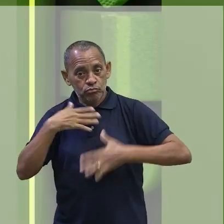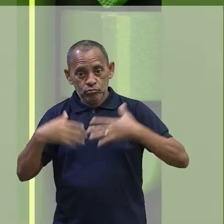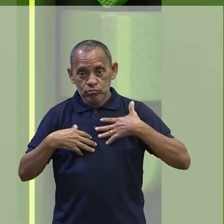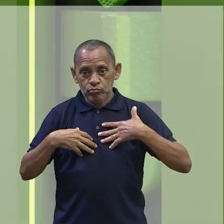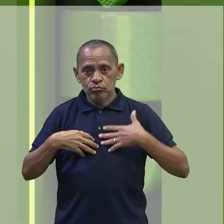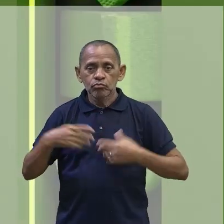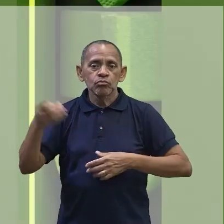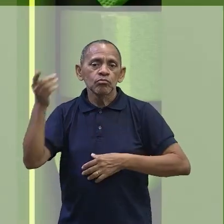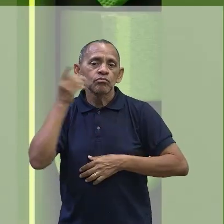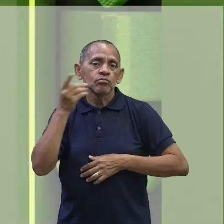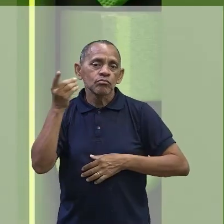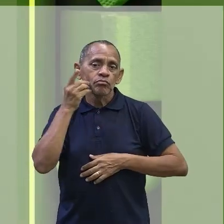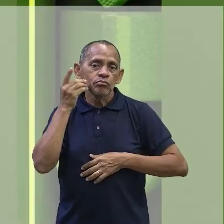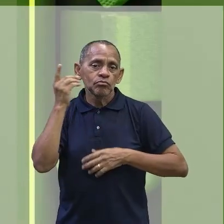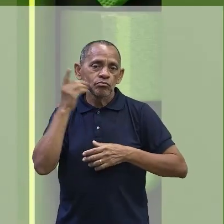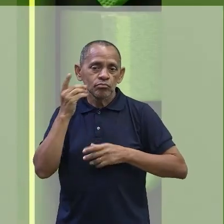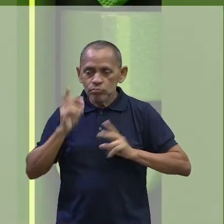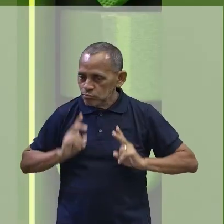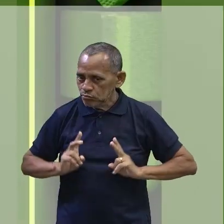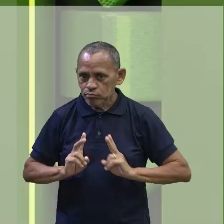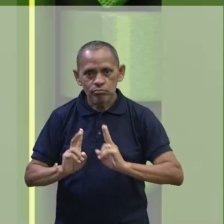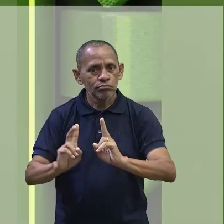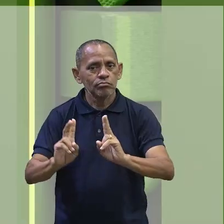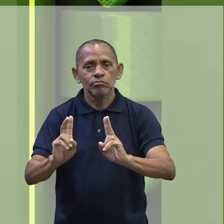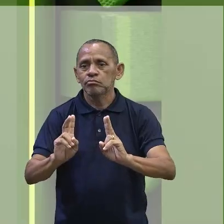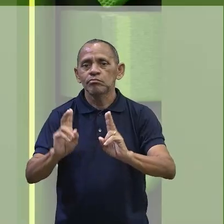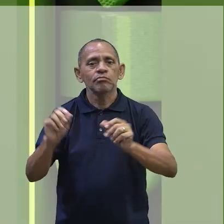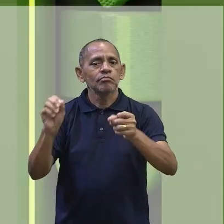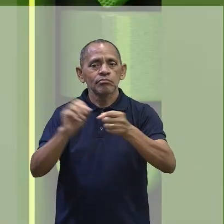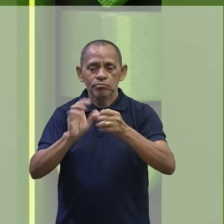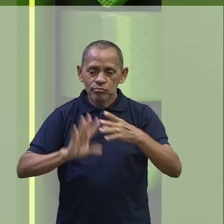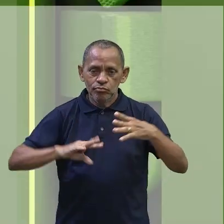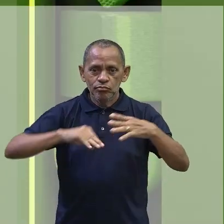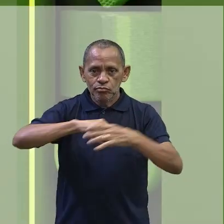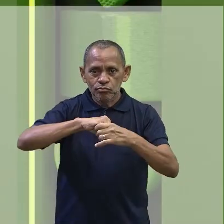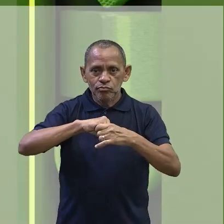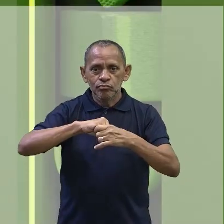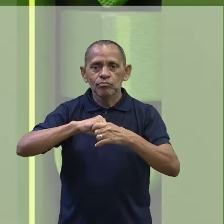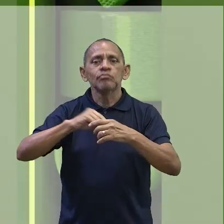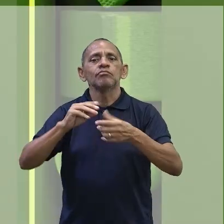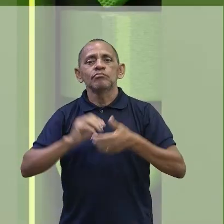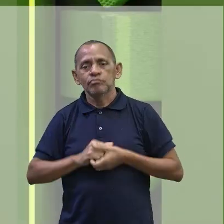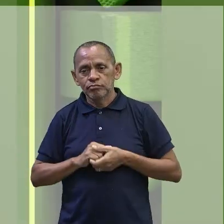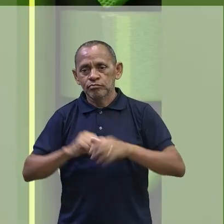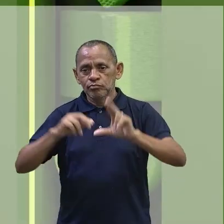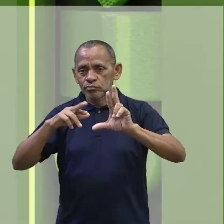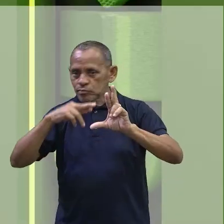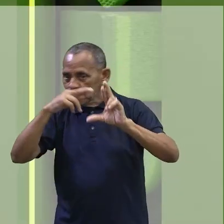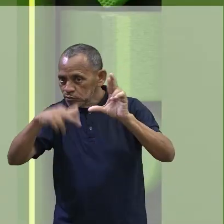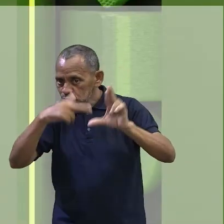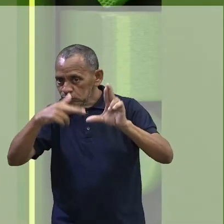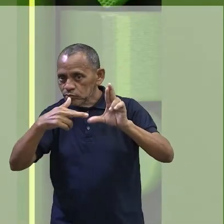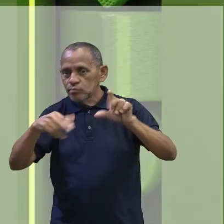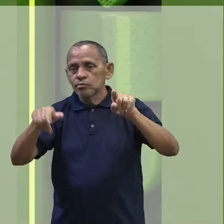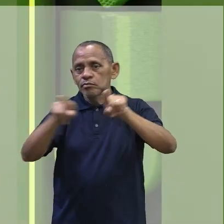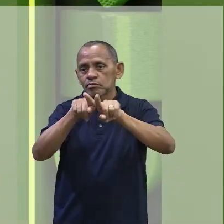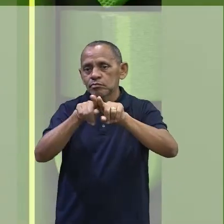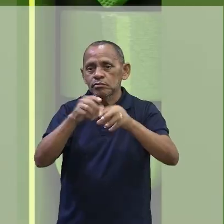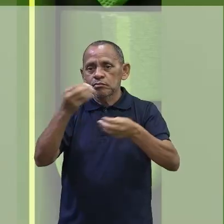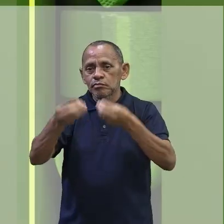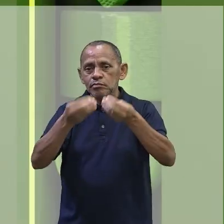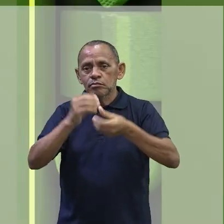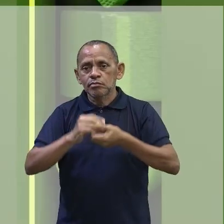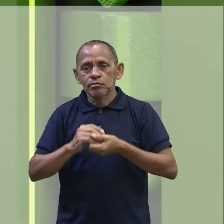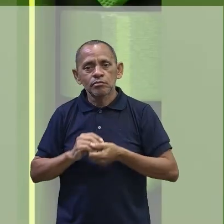parar, elas estão realizando esse conjunto de reações, né, para manter a